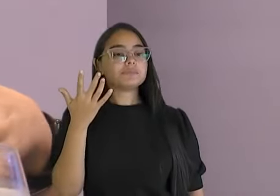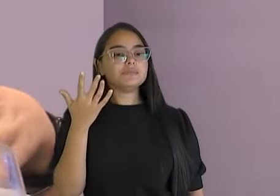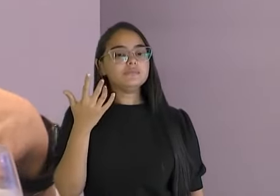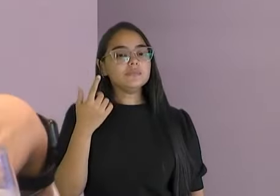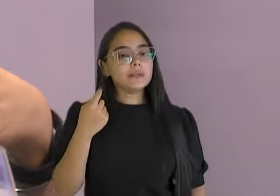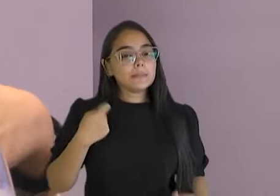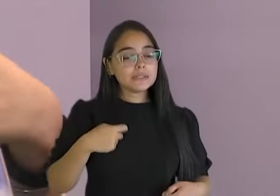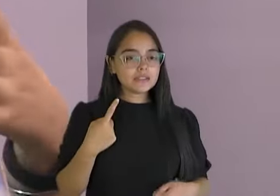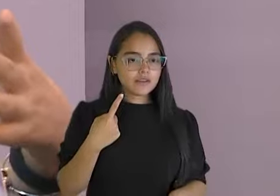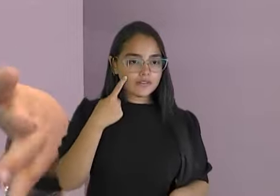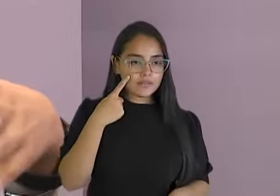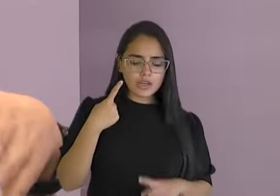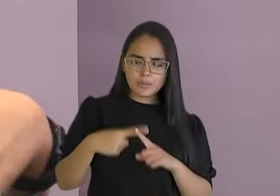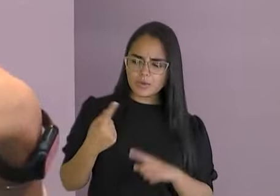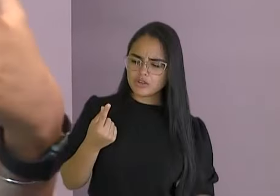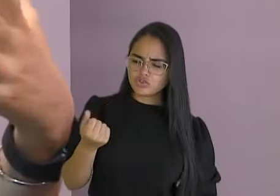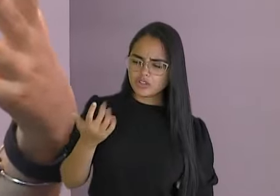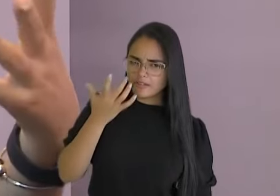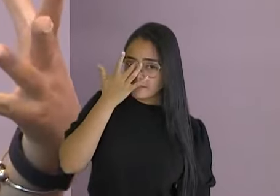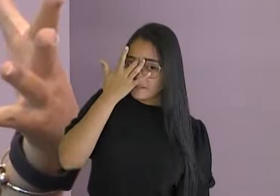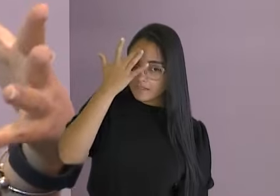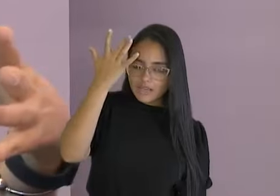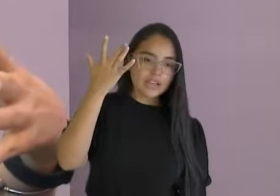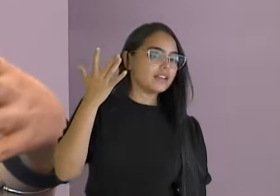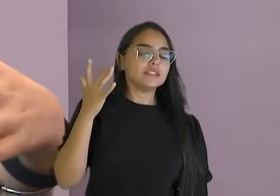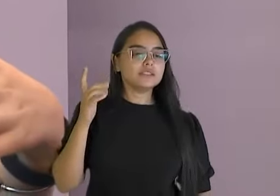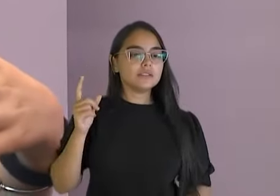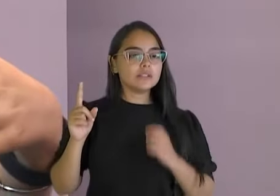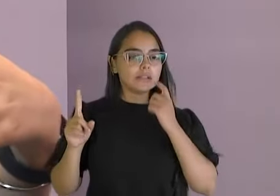que ver por que que esse dinheiro fácil ele é tão